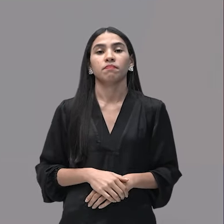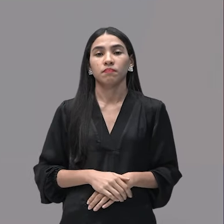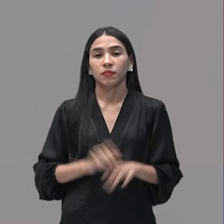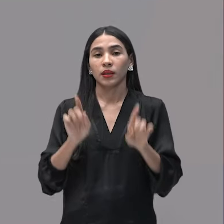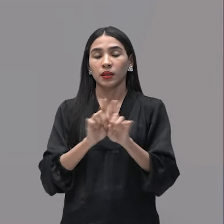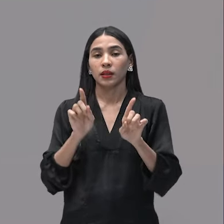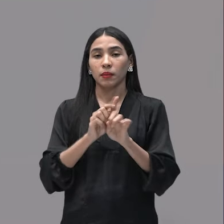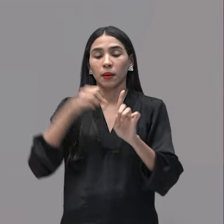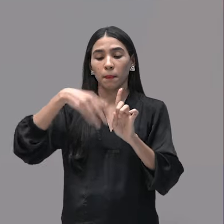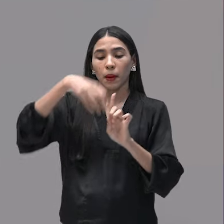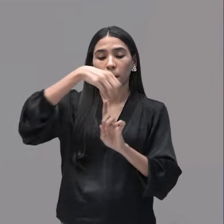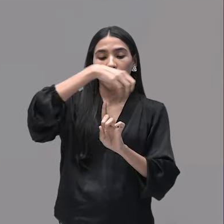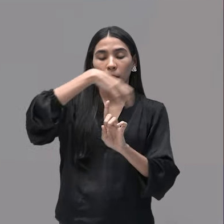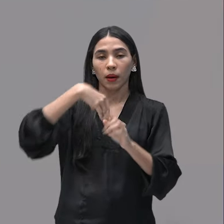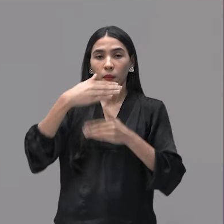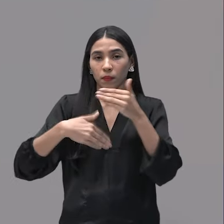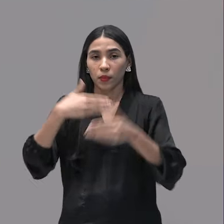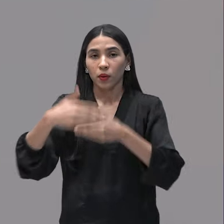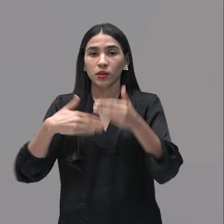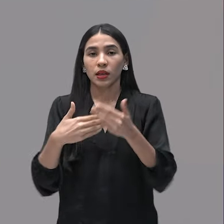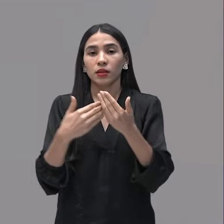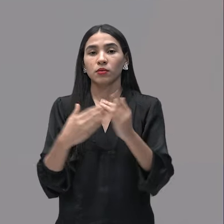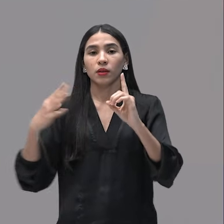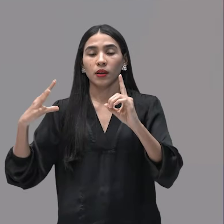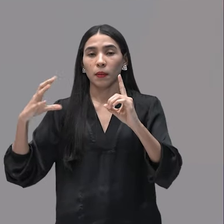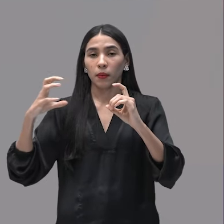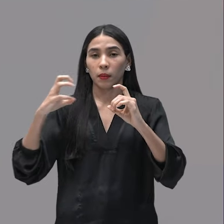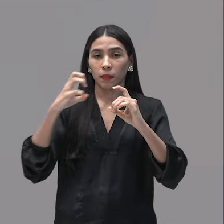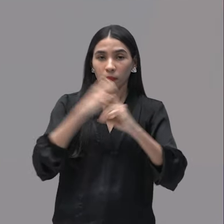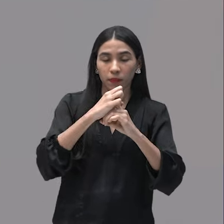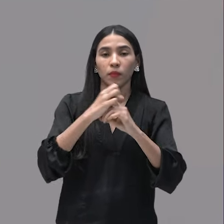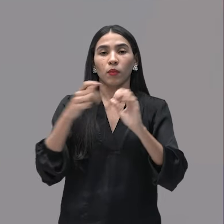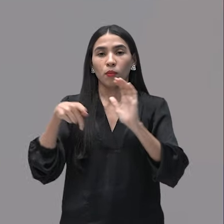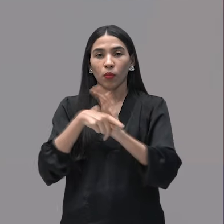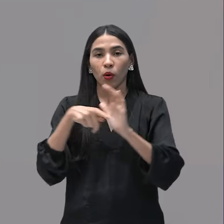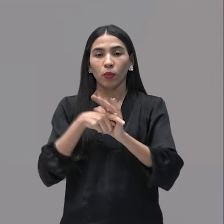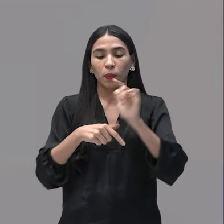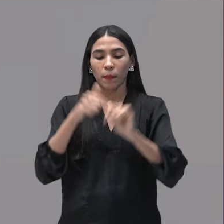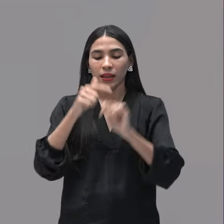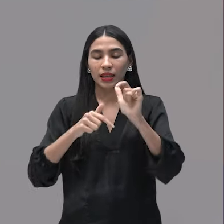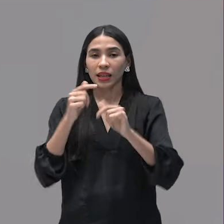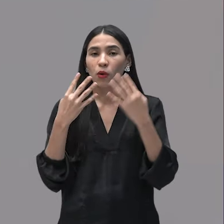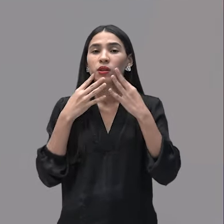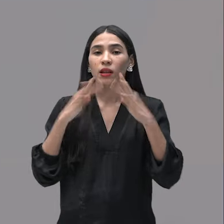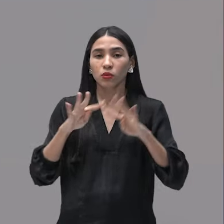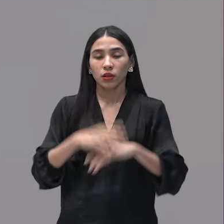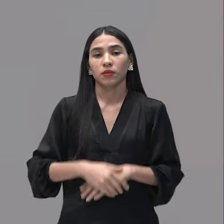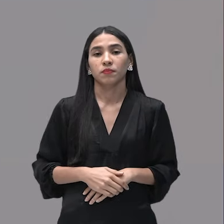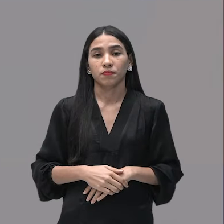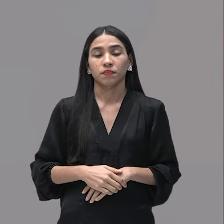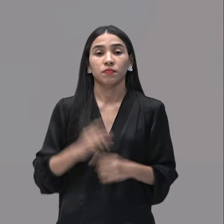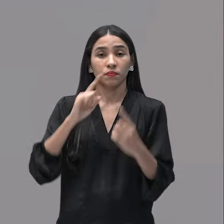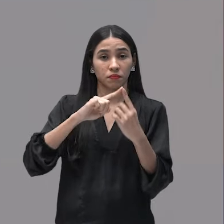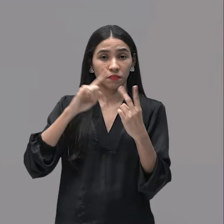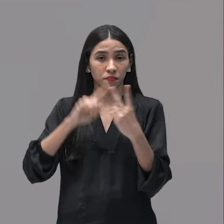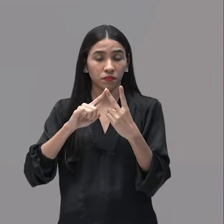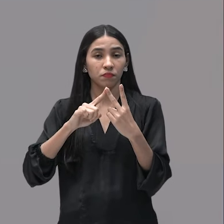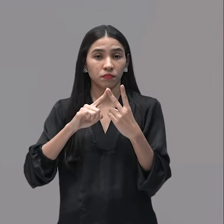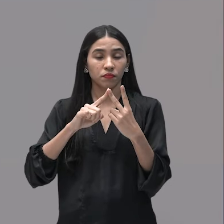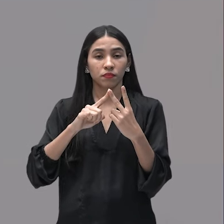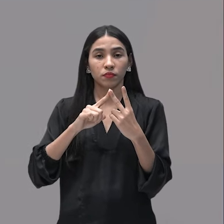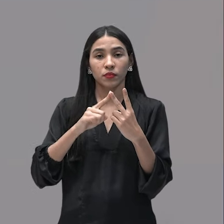parte do processo de decomposição da matéria orgânica. Então tanto o cogumelo quanto a orelha de